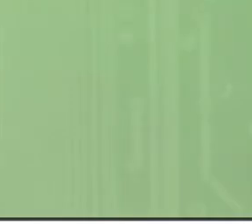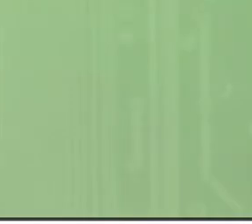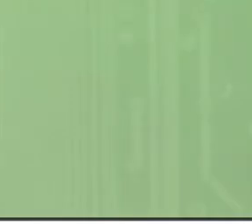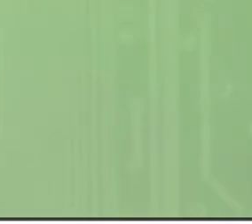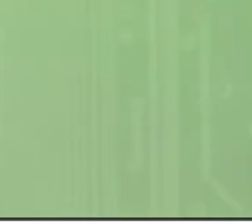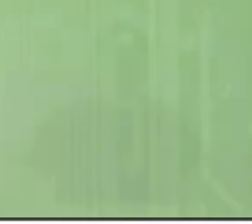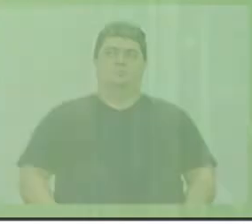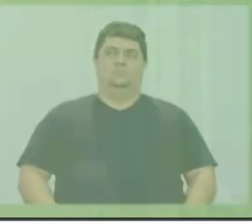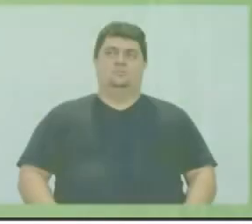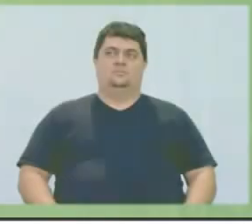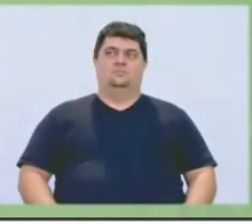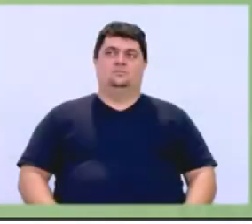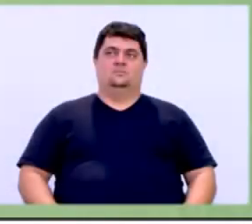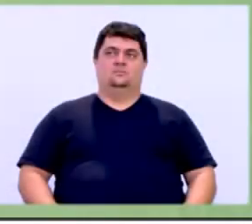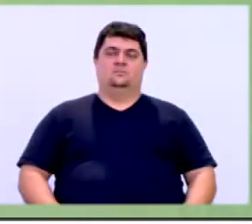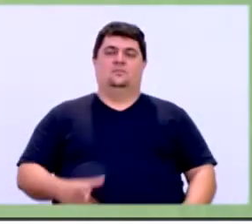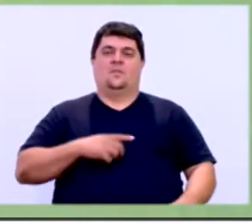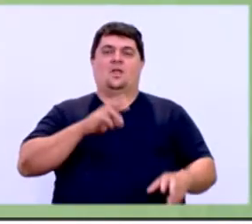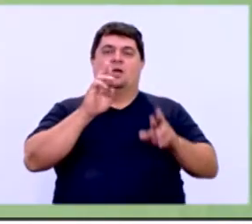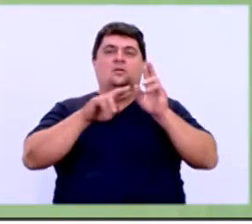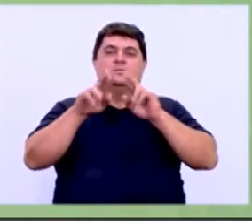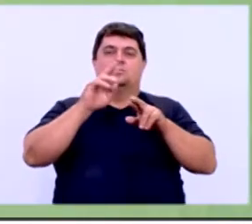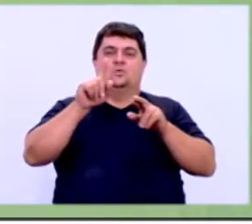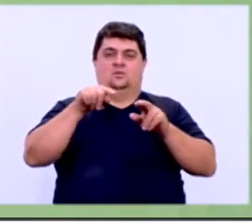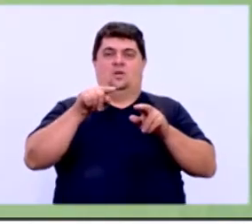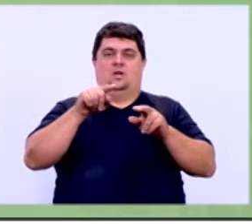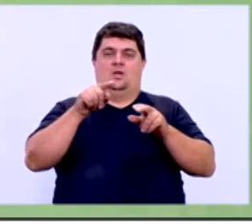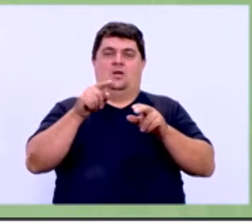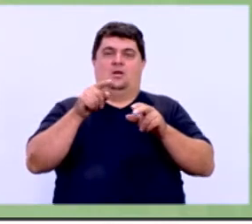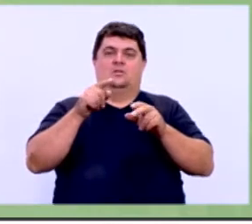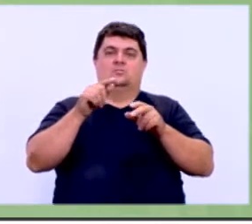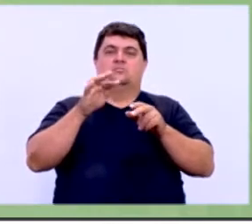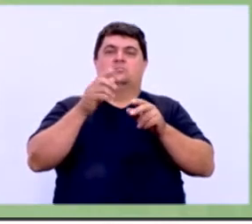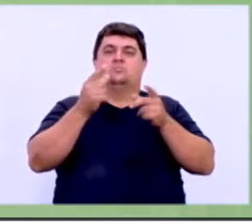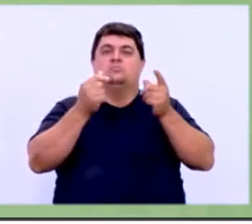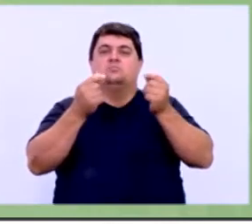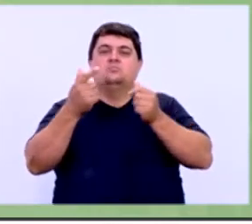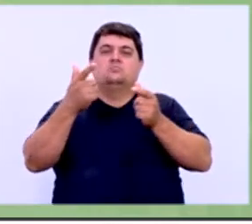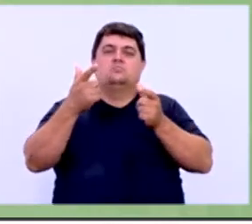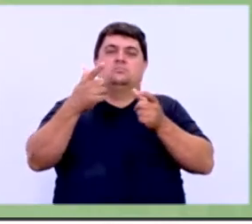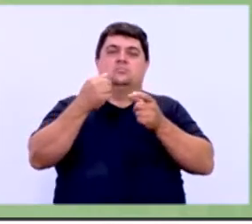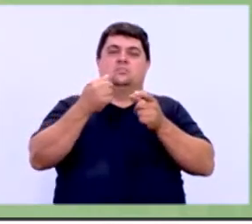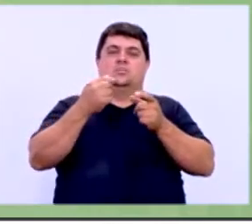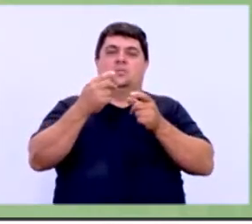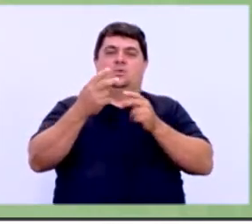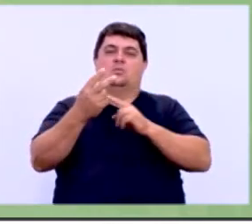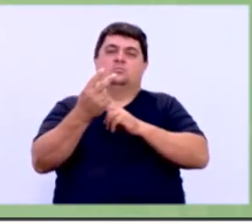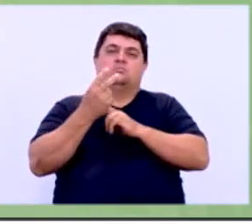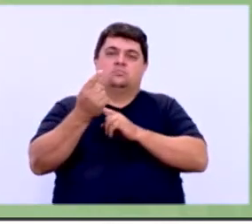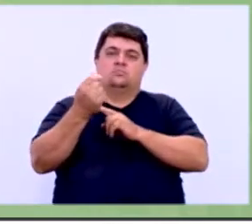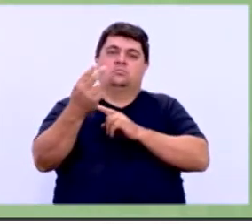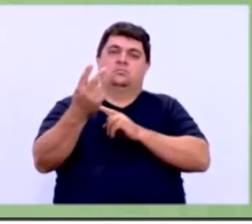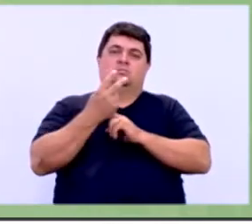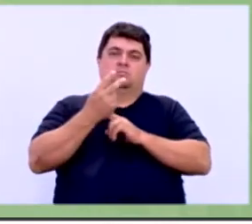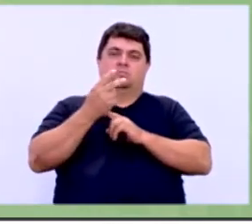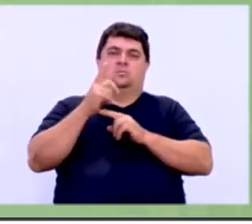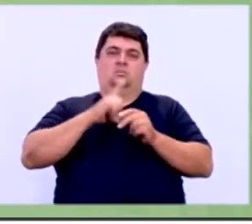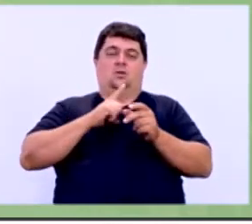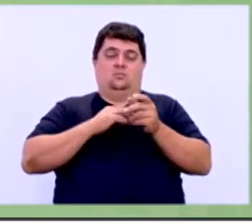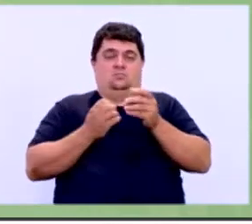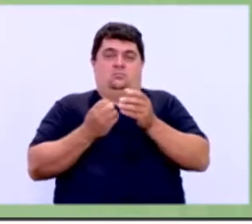nossa resposta, né, são fontes de financiamento obtido ou gerado,